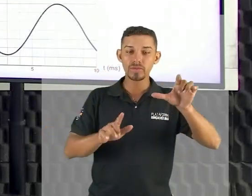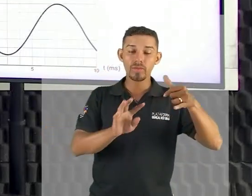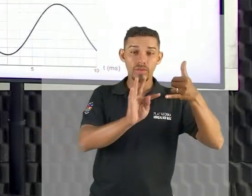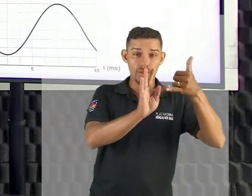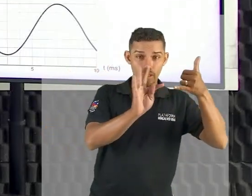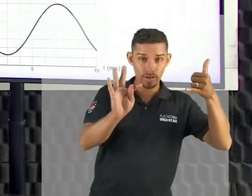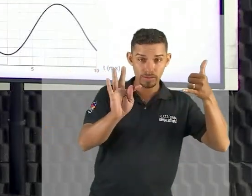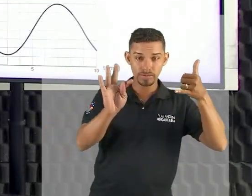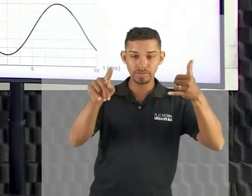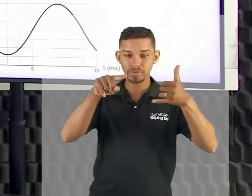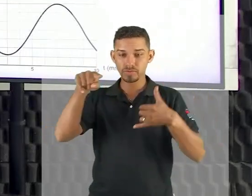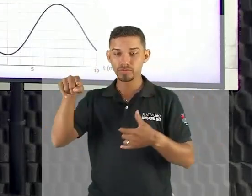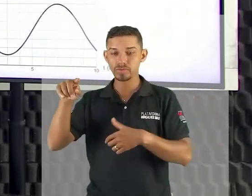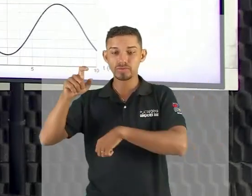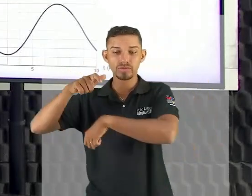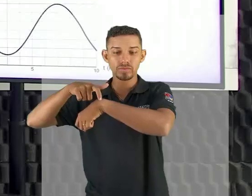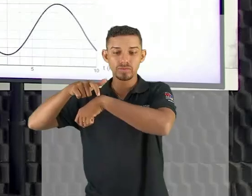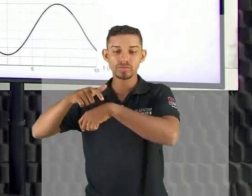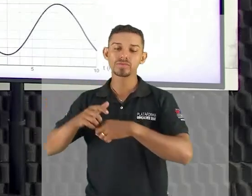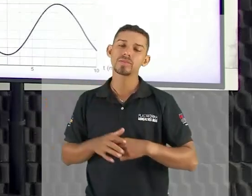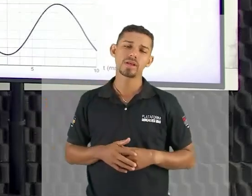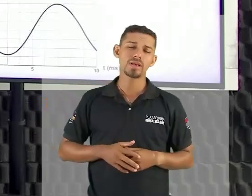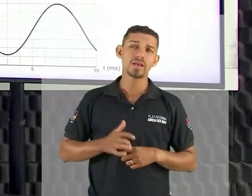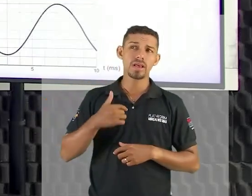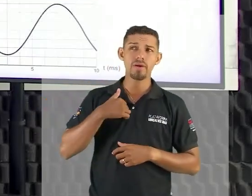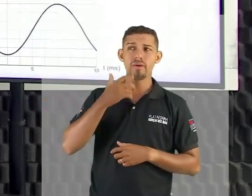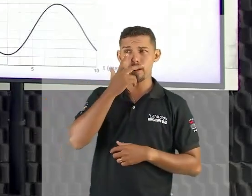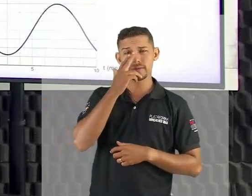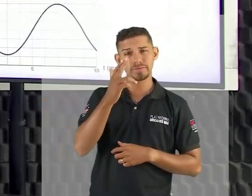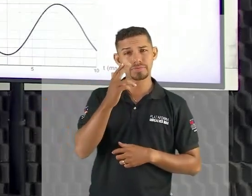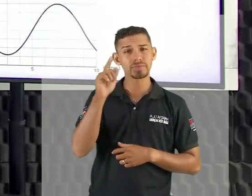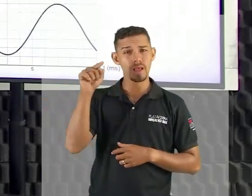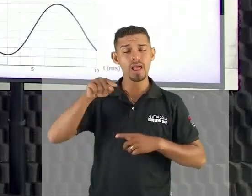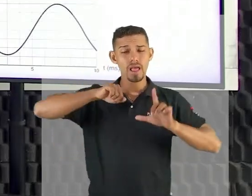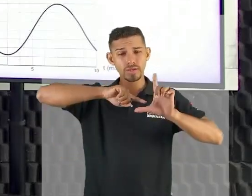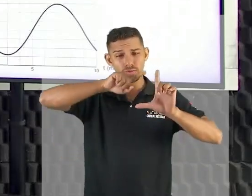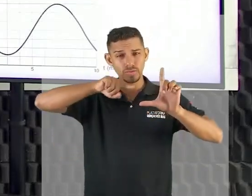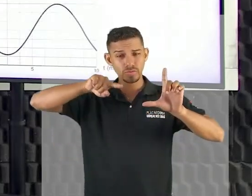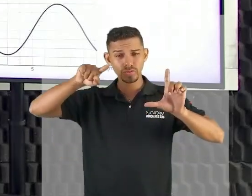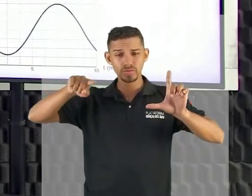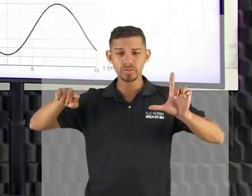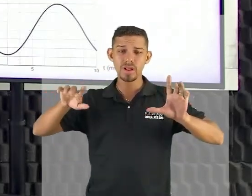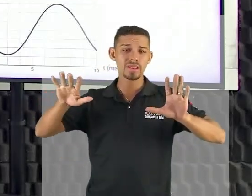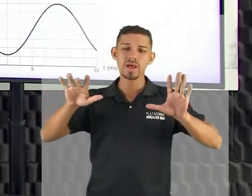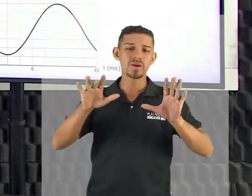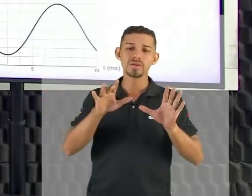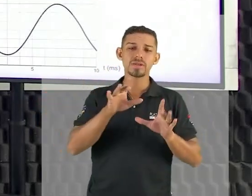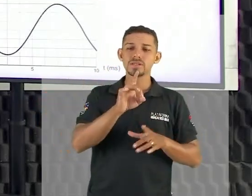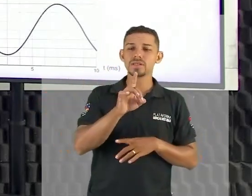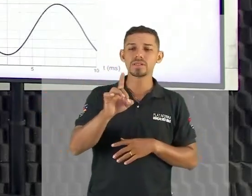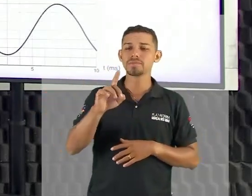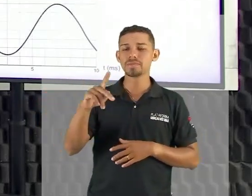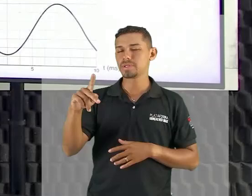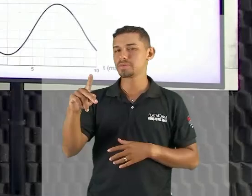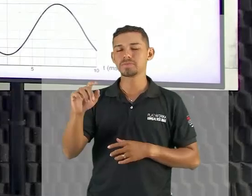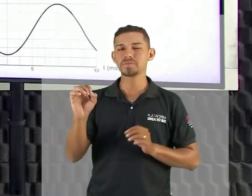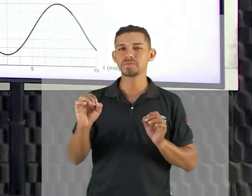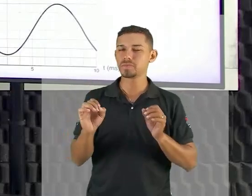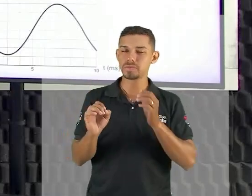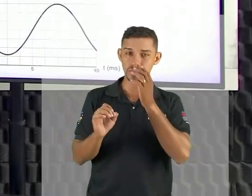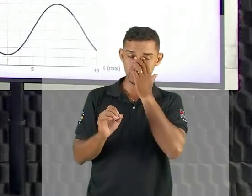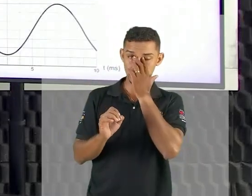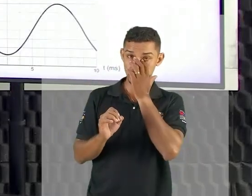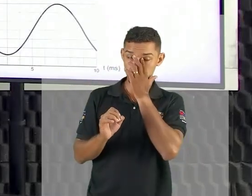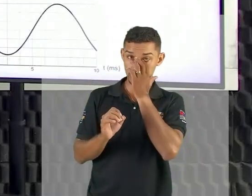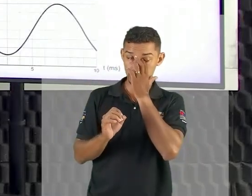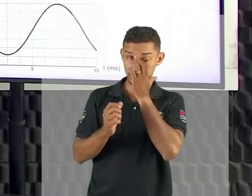versus tempo certo eu acho que essa ess essa questão ela é de ondulatória então ela não vai falar muito de ddp aí não ela